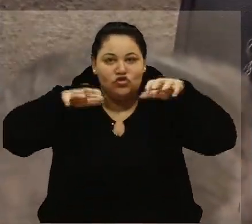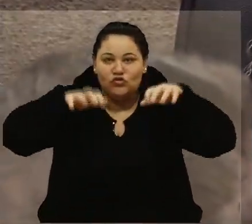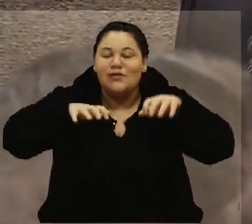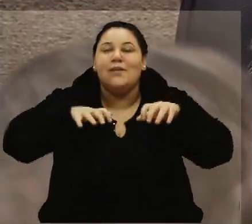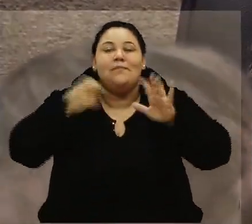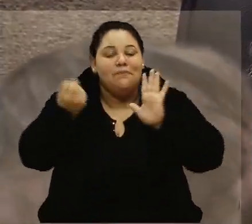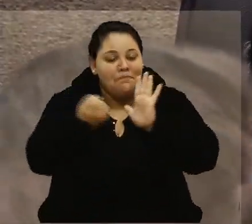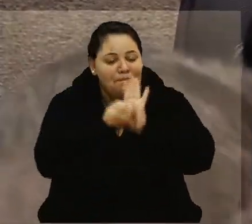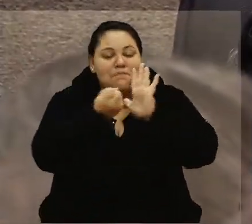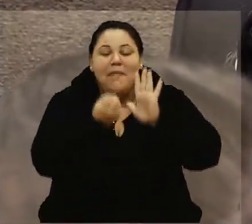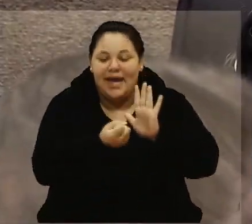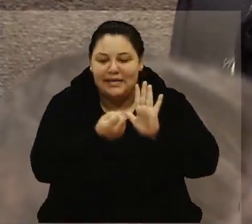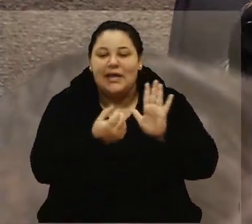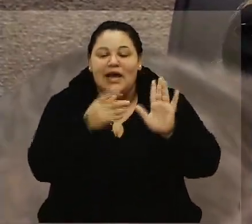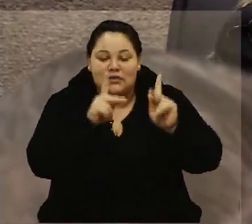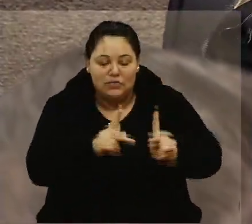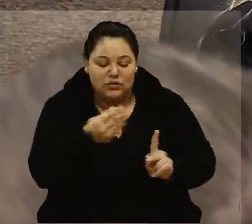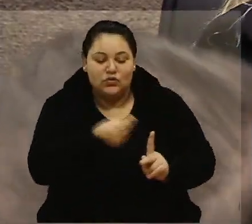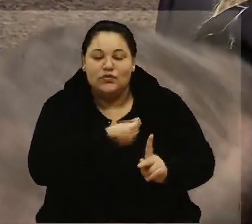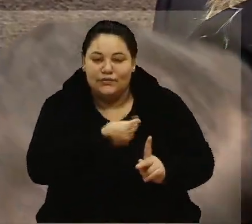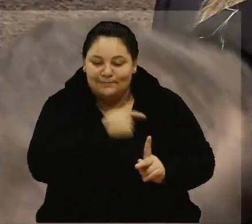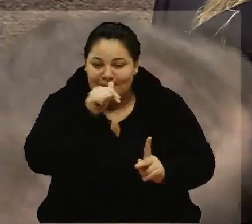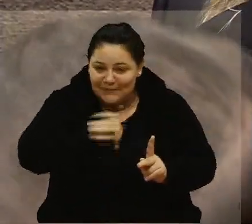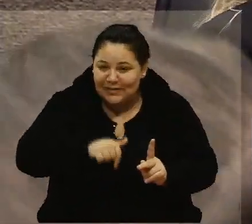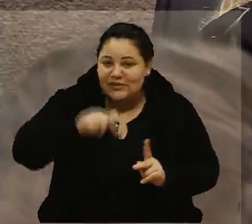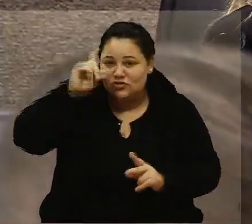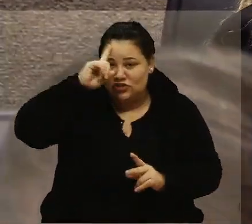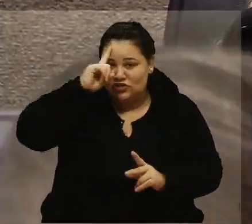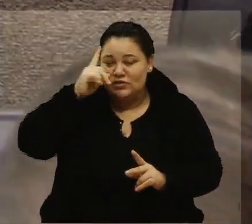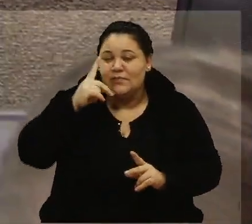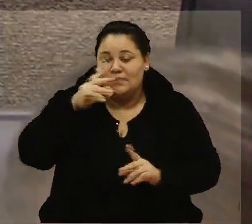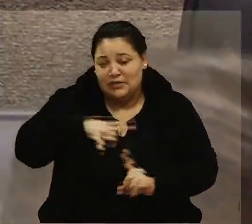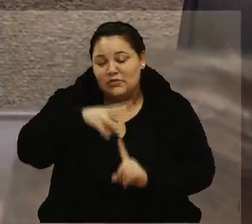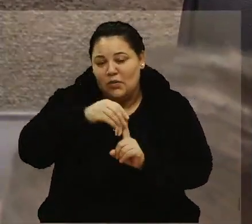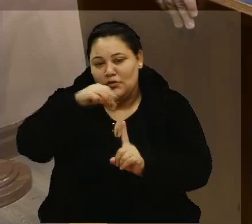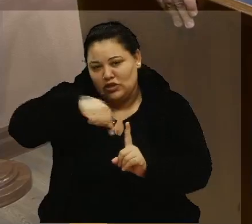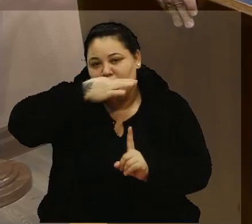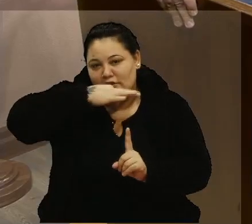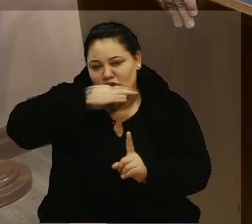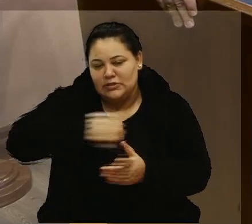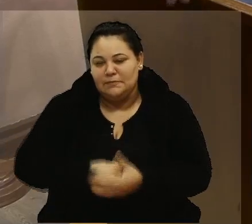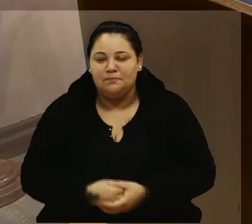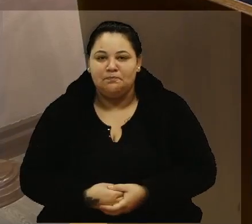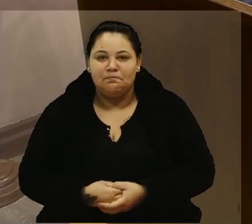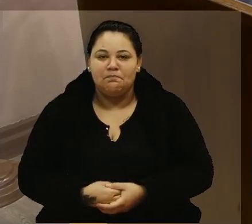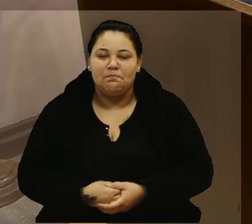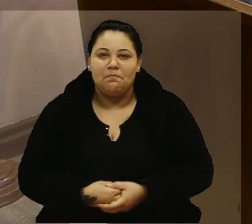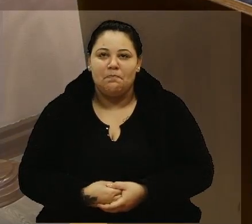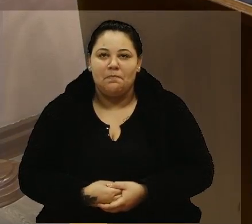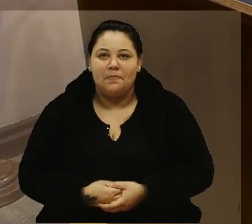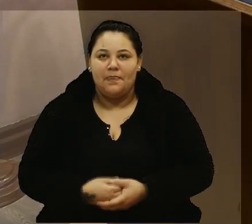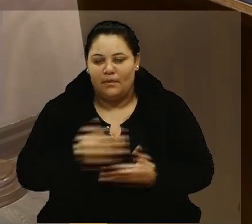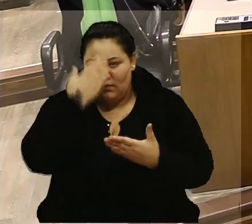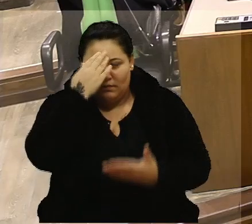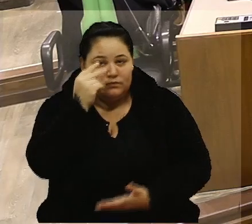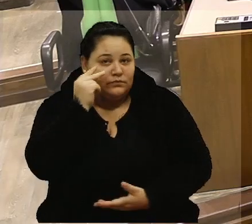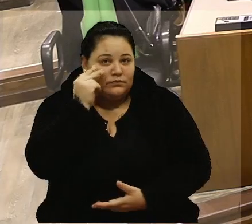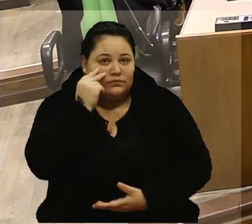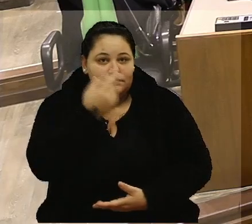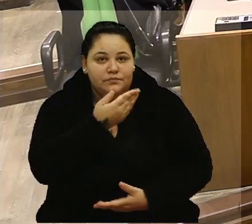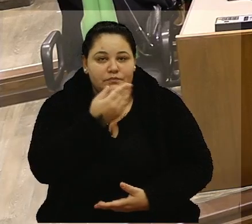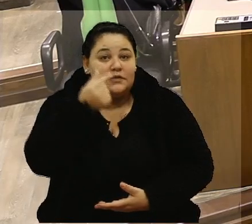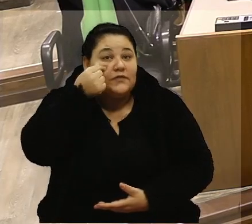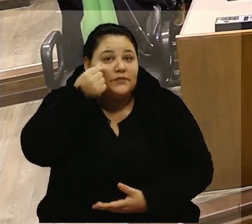dia a dia, ainda mais falando da cidade de Caxias do Sul, aqui na Serra. Obrigada, vereador. Obrigado, vereador. Vereador Frisso. Vereador